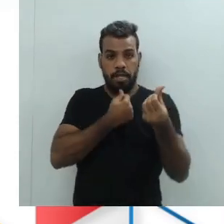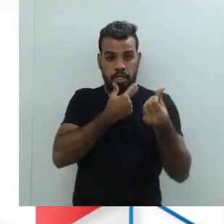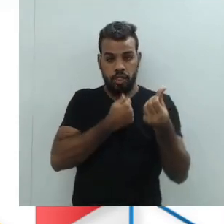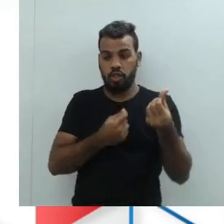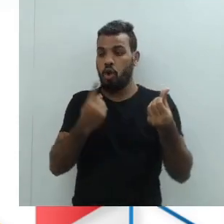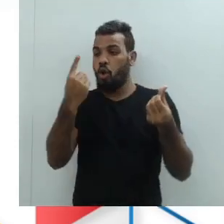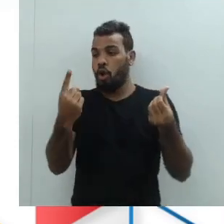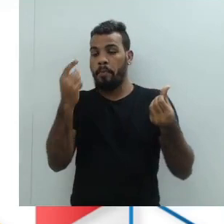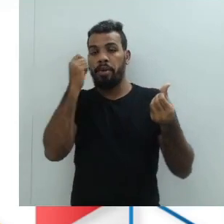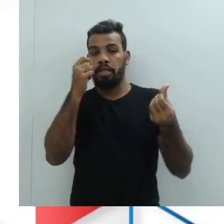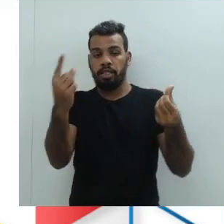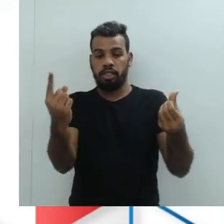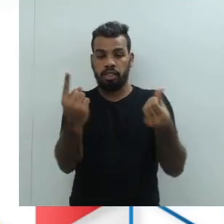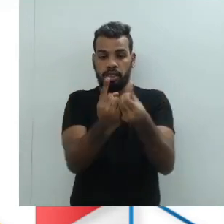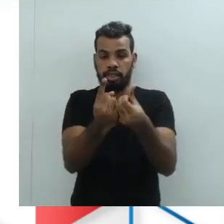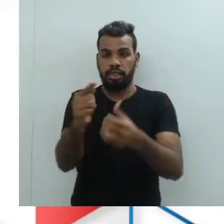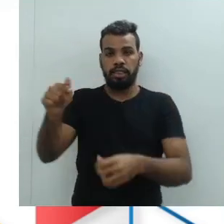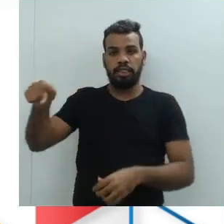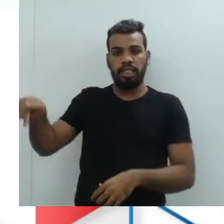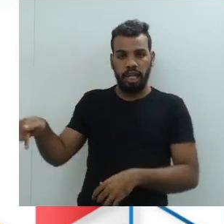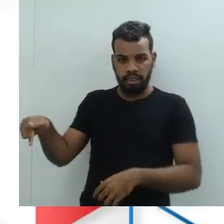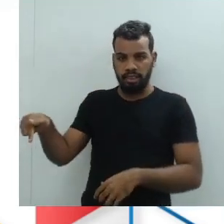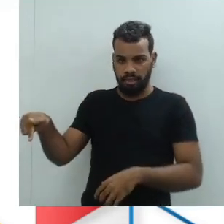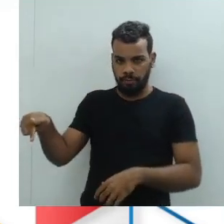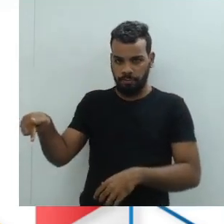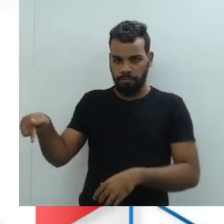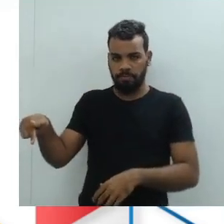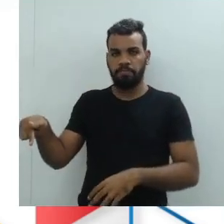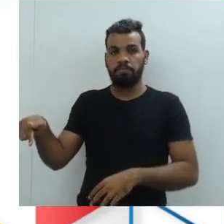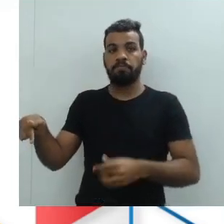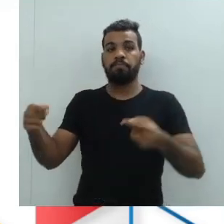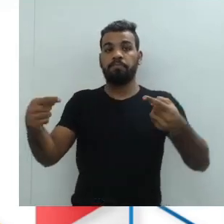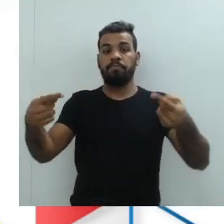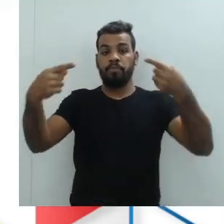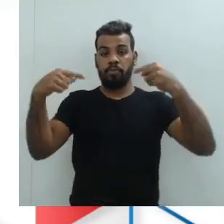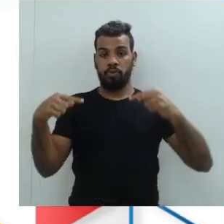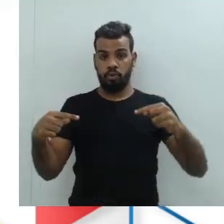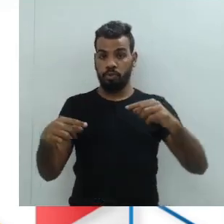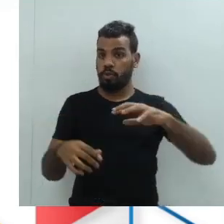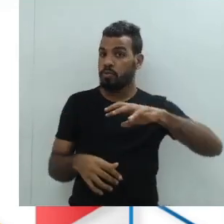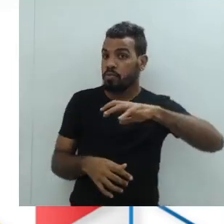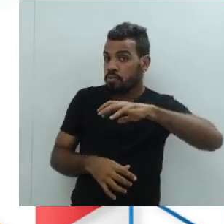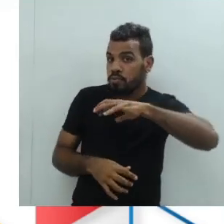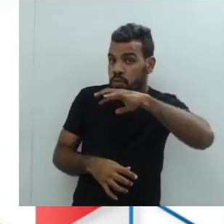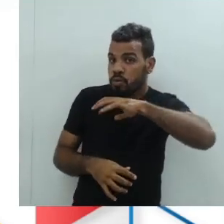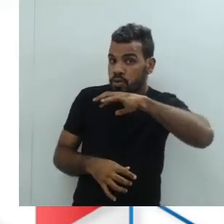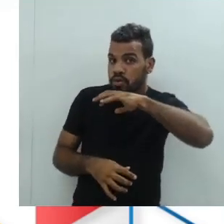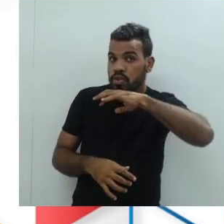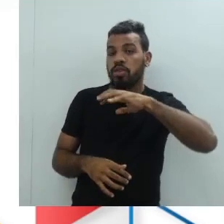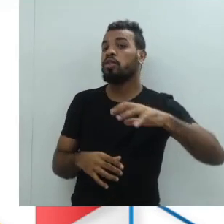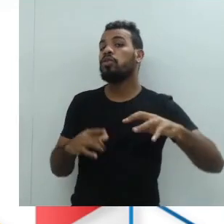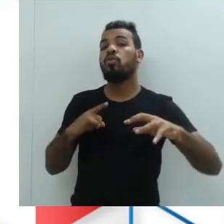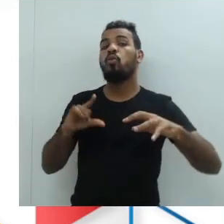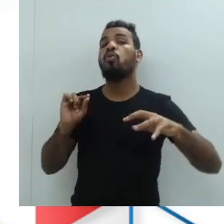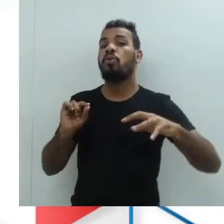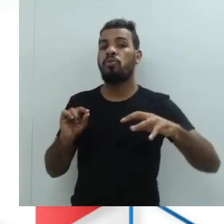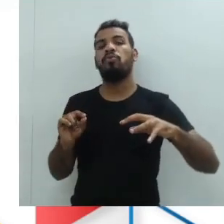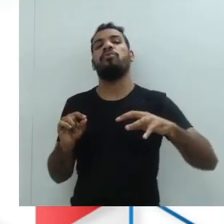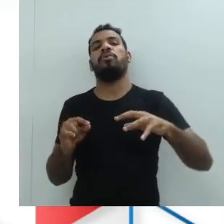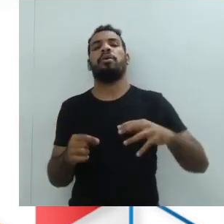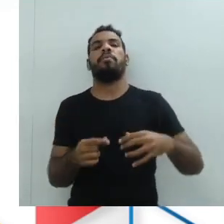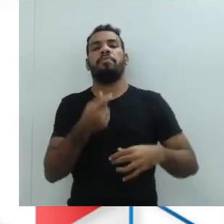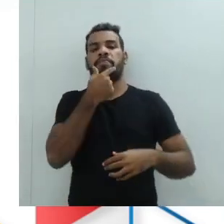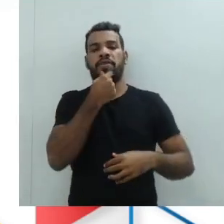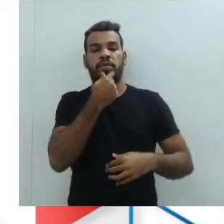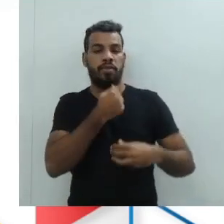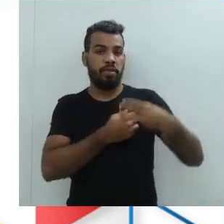Náutico, totalizando 7 pessoas. Quando vem para a torcida do Sport, aí eu tenho 3